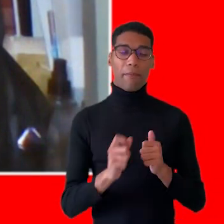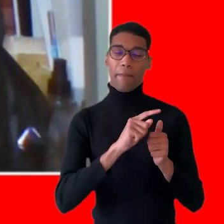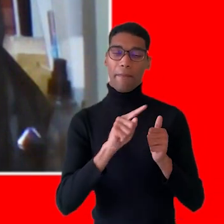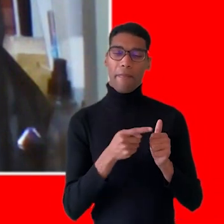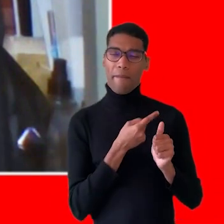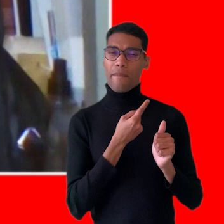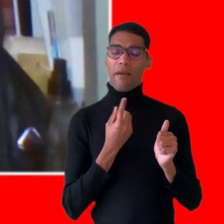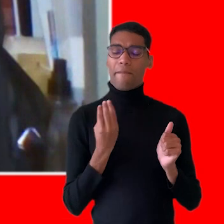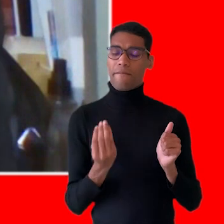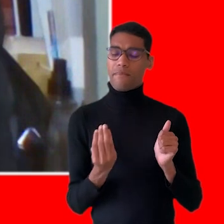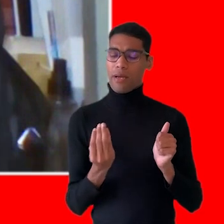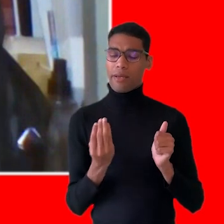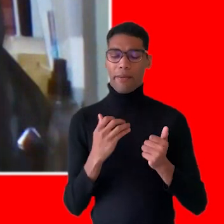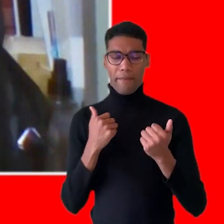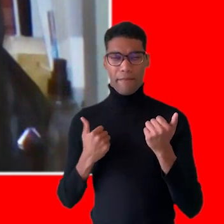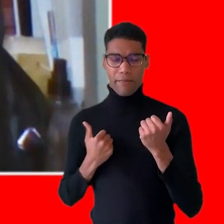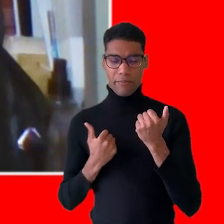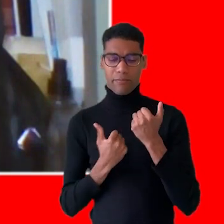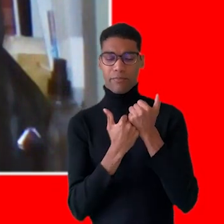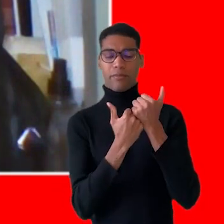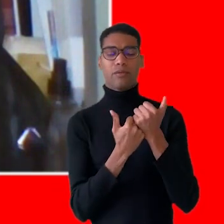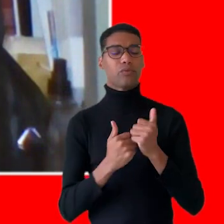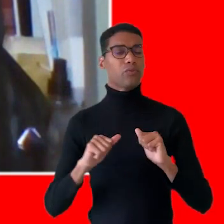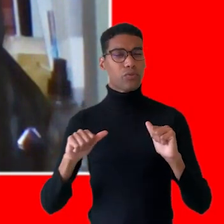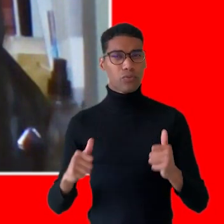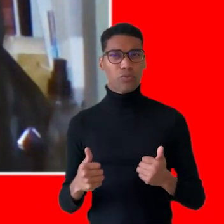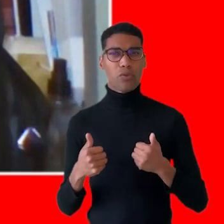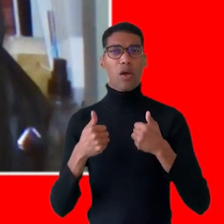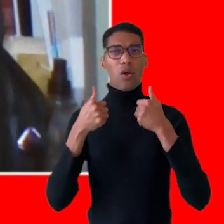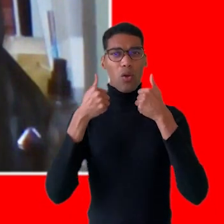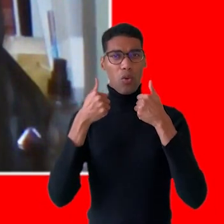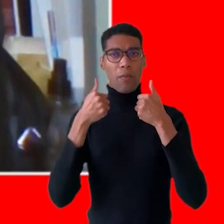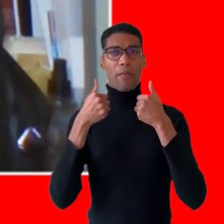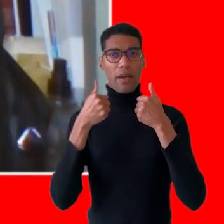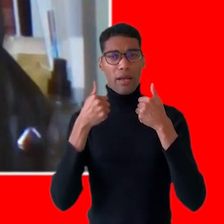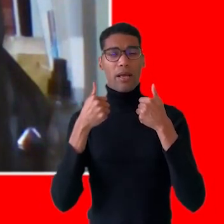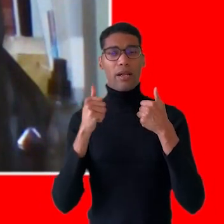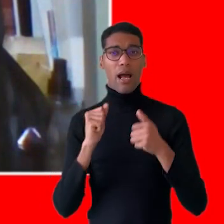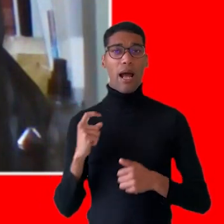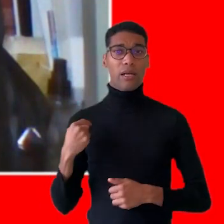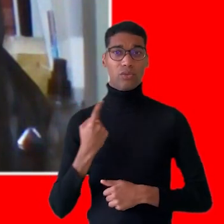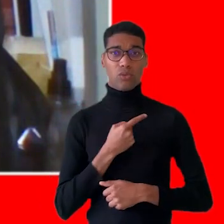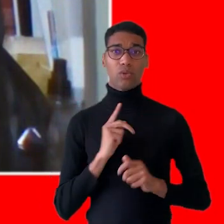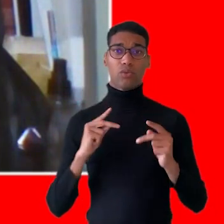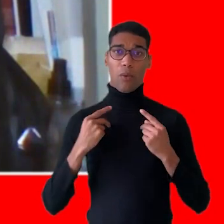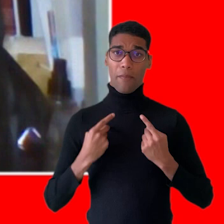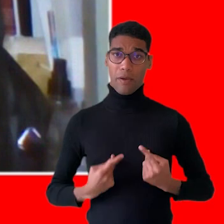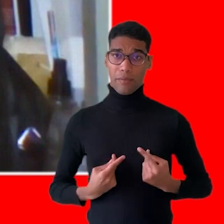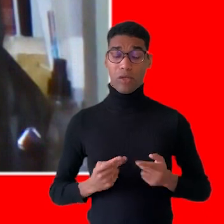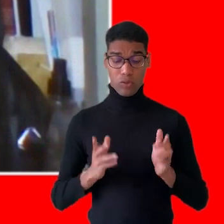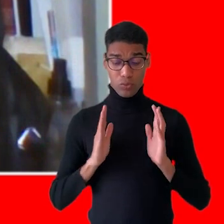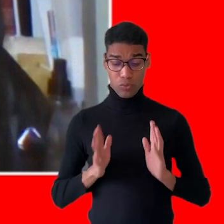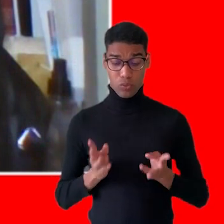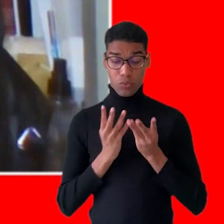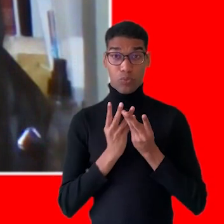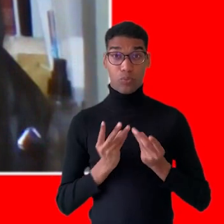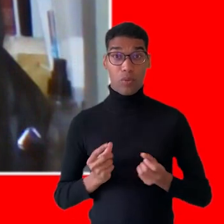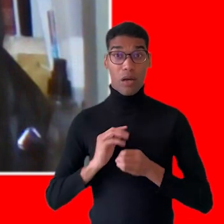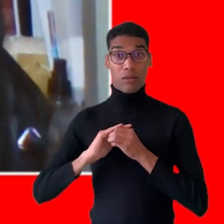primeiro em favor de recuperar parte da nossa humanidade que havia